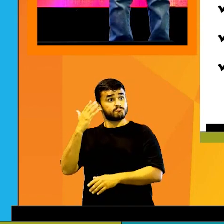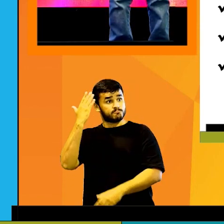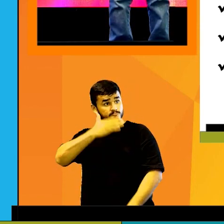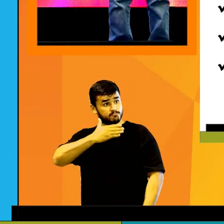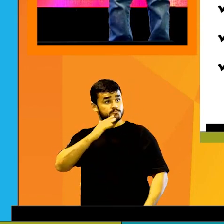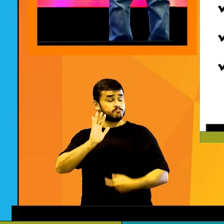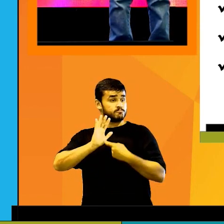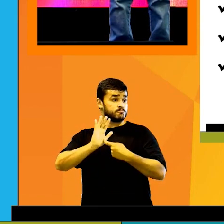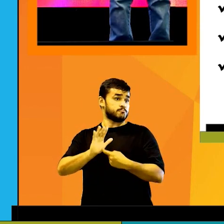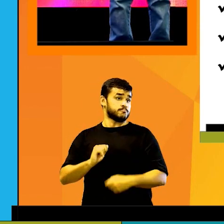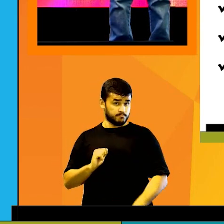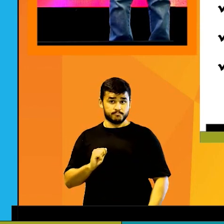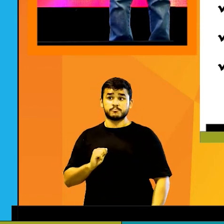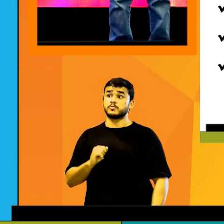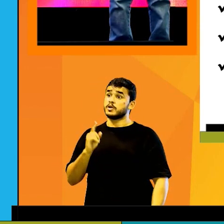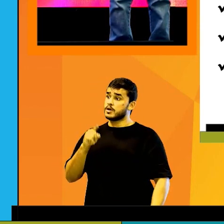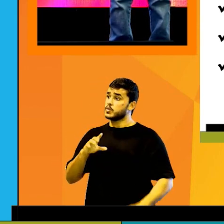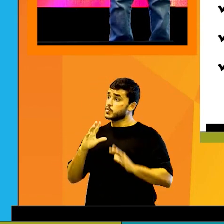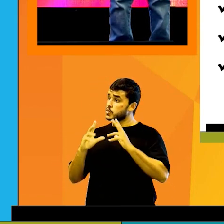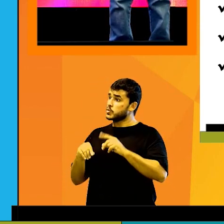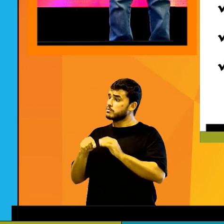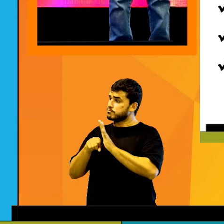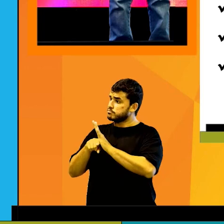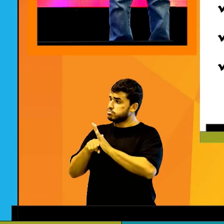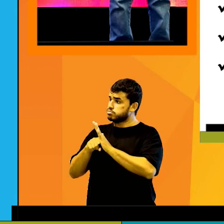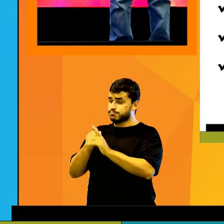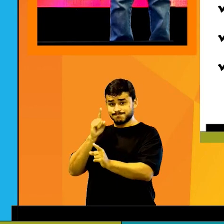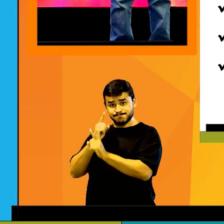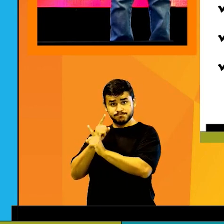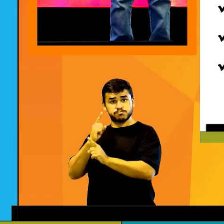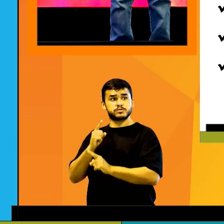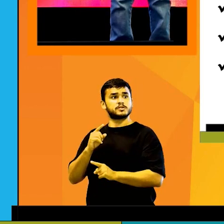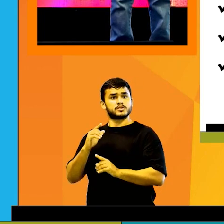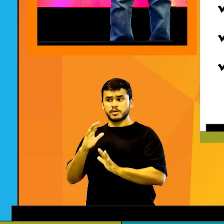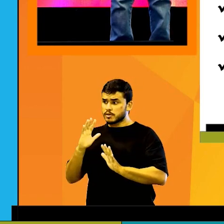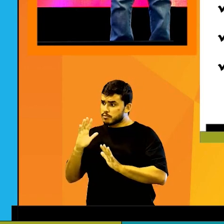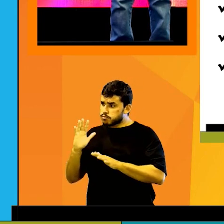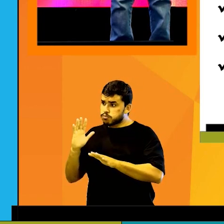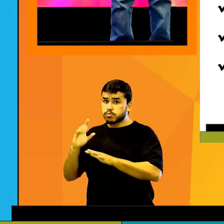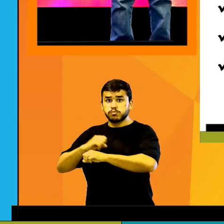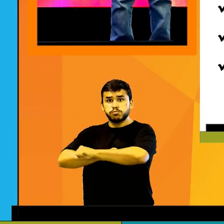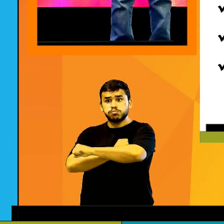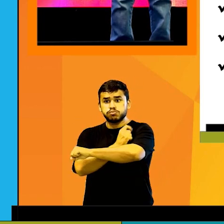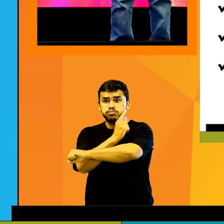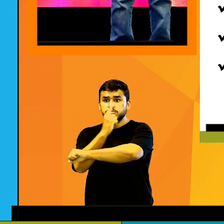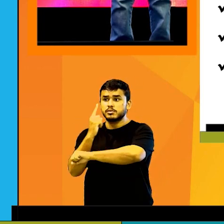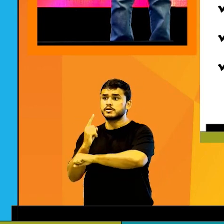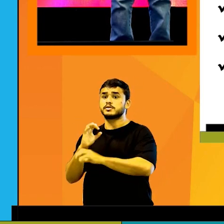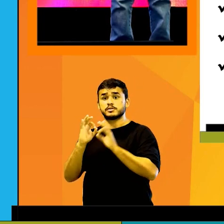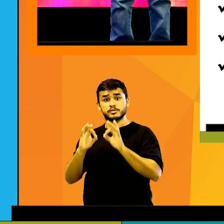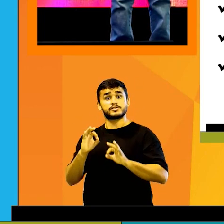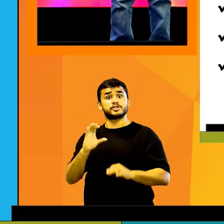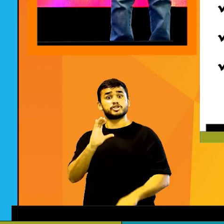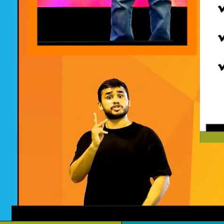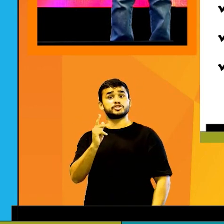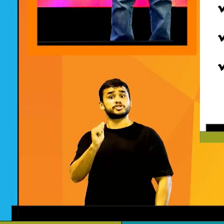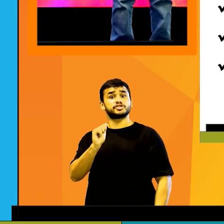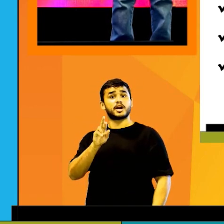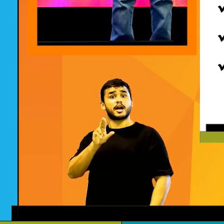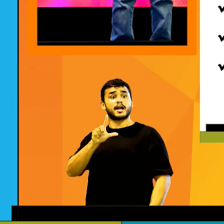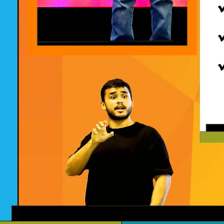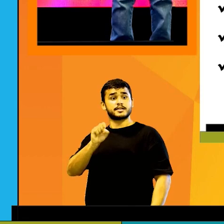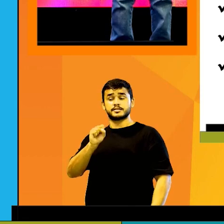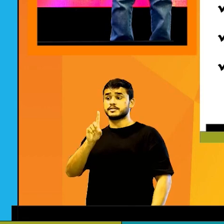justificativas científicas, biológicas, deterministas, evolucionistas, que diga Charles Darwin,